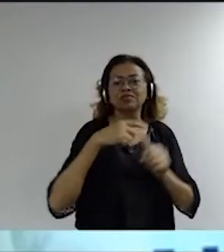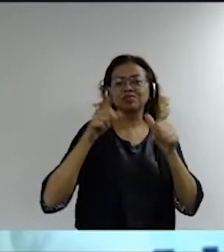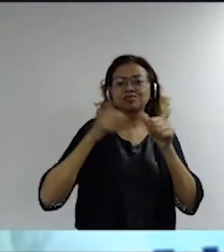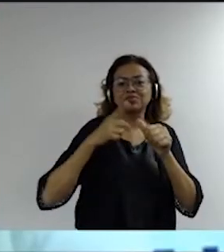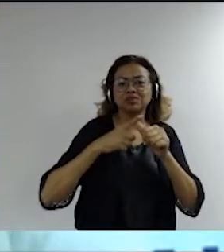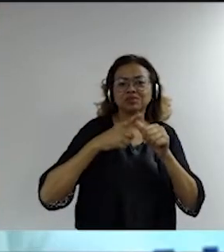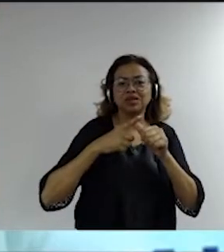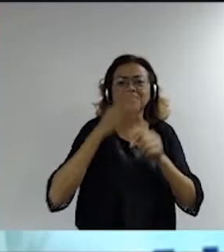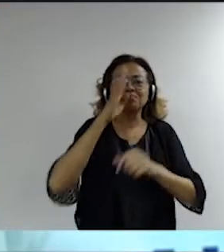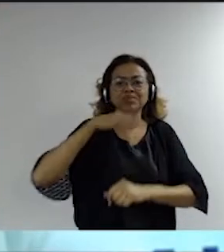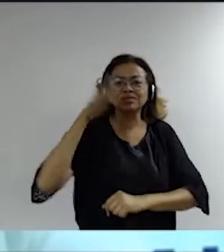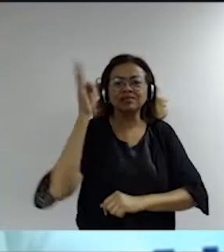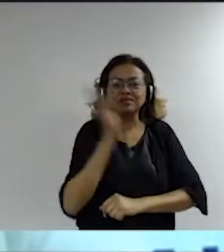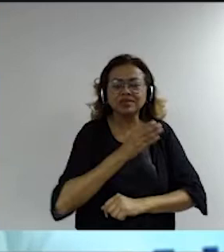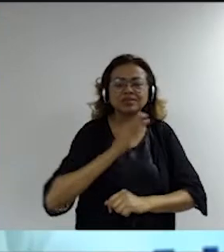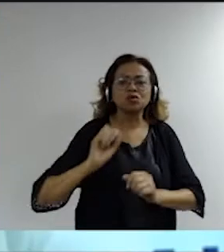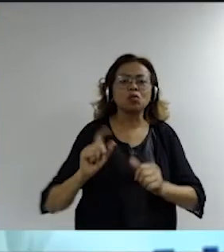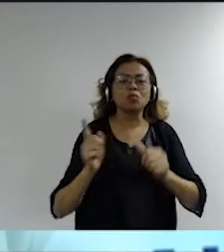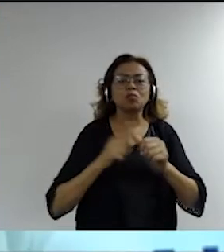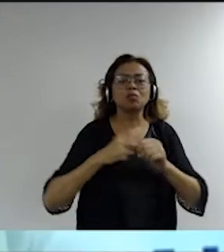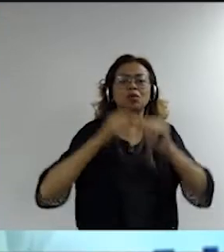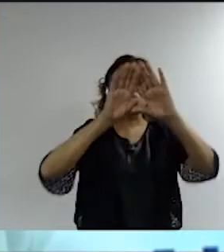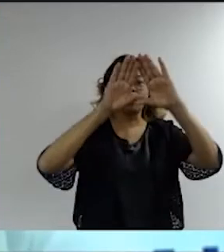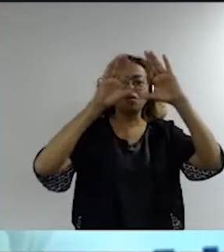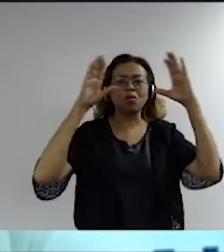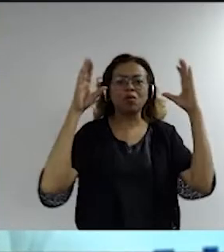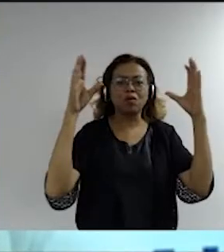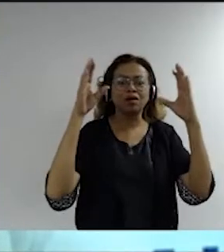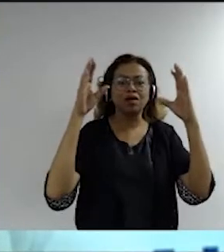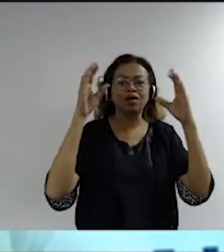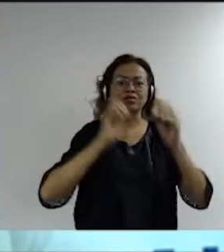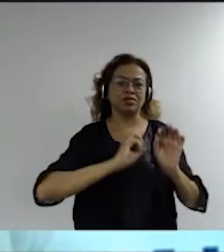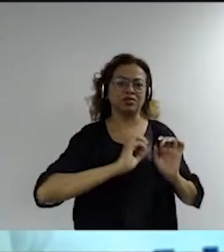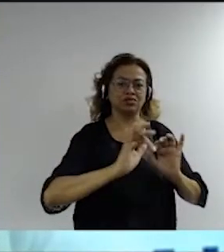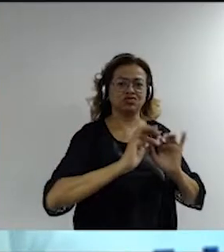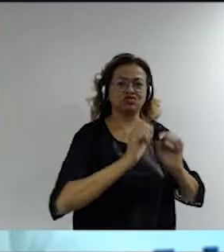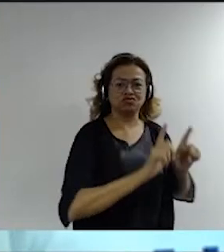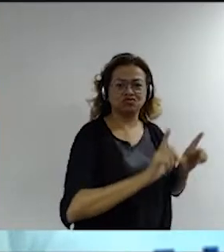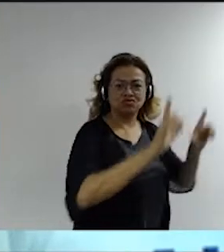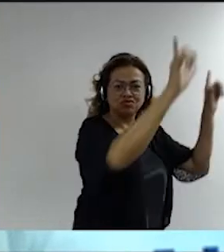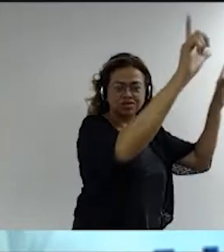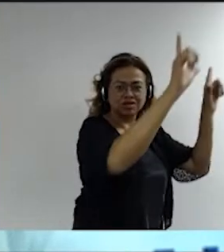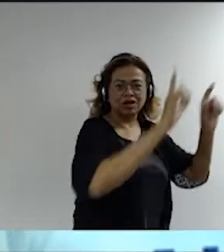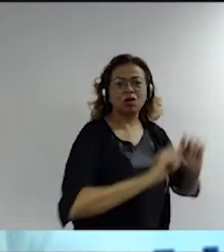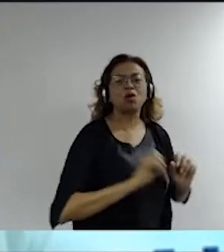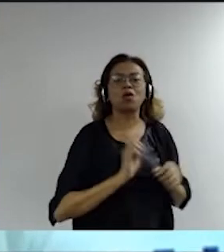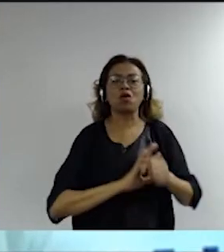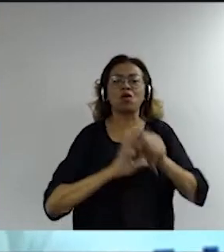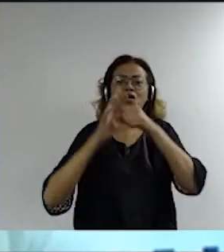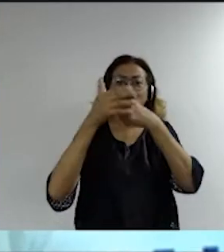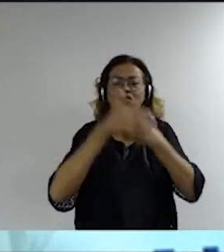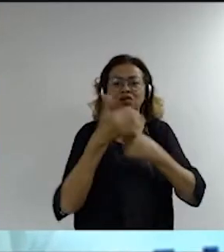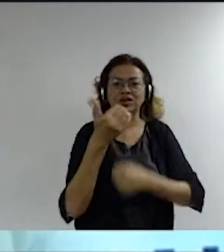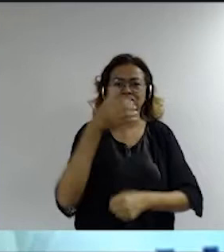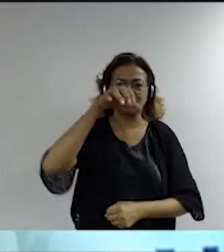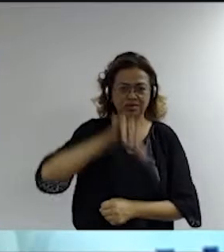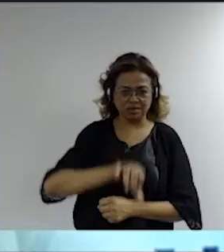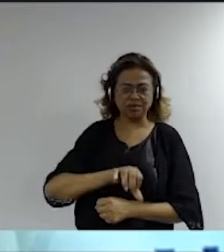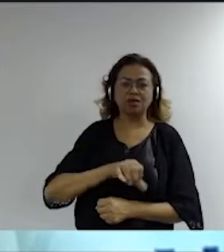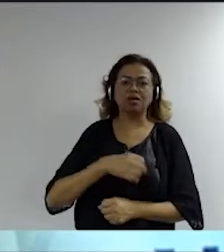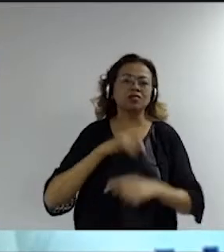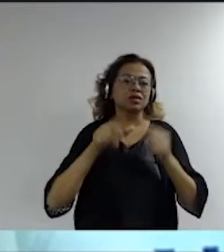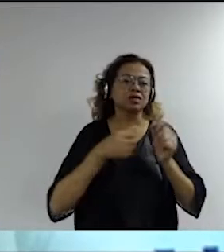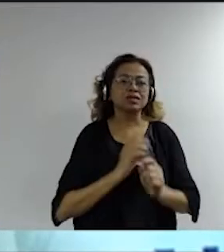primeiro Congresso Digital Covid-19, Repercussões Jurídicas e Sociais da Pandemia,